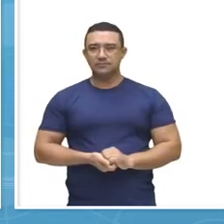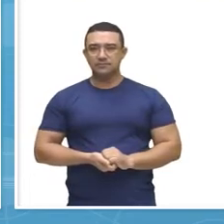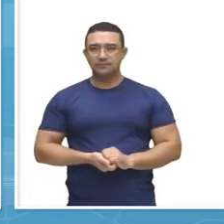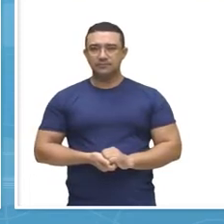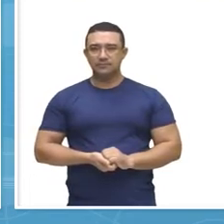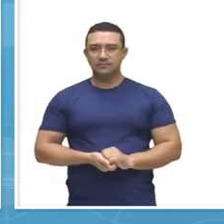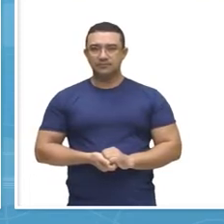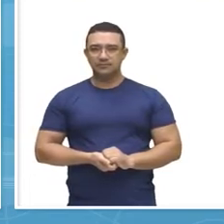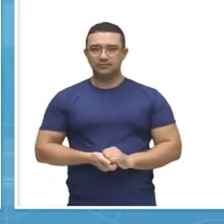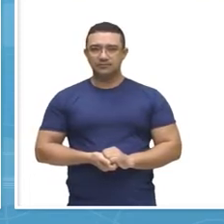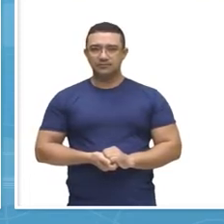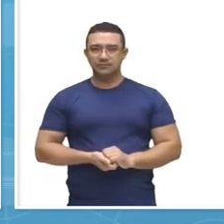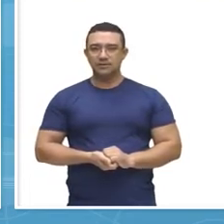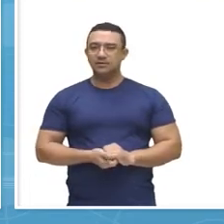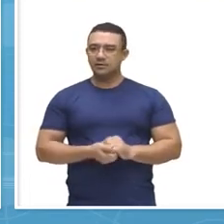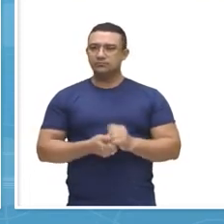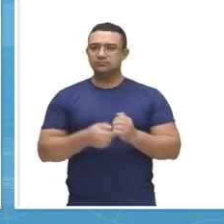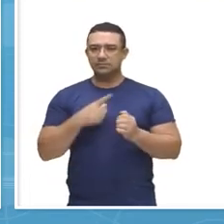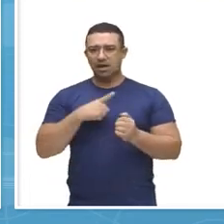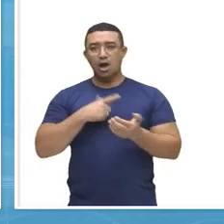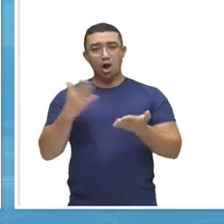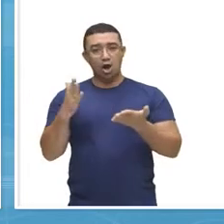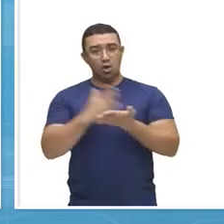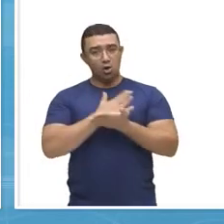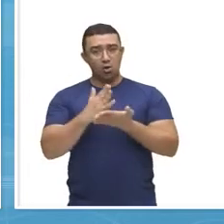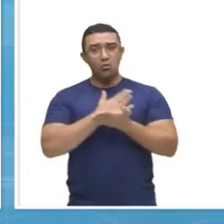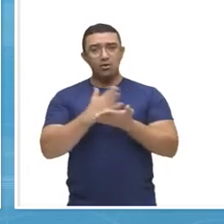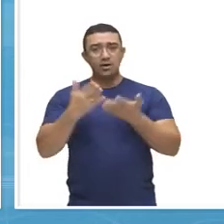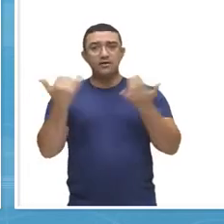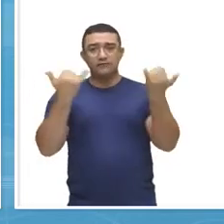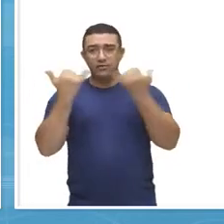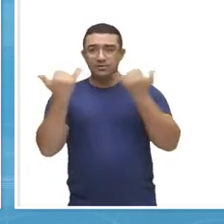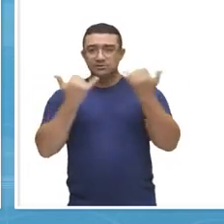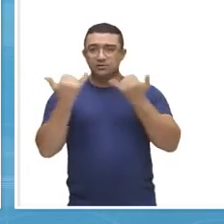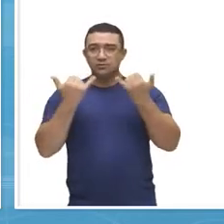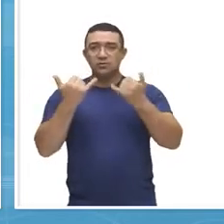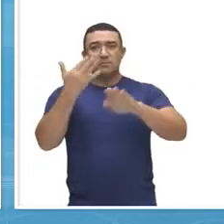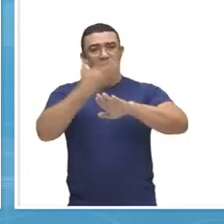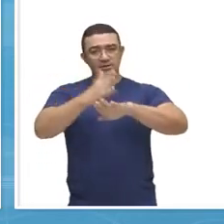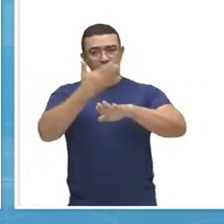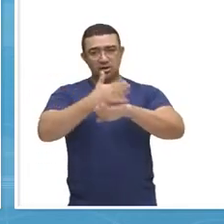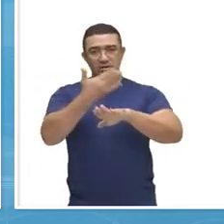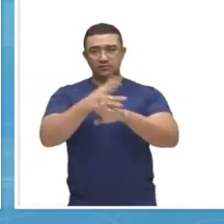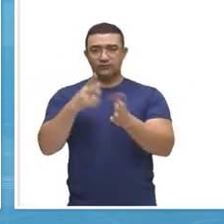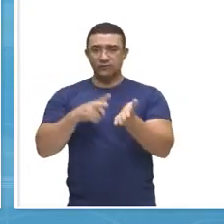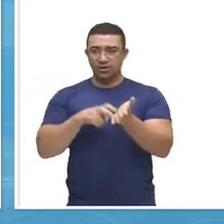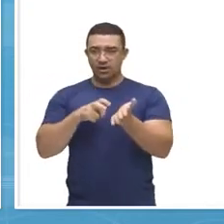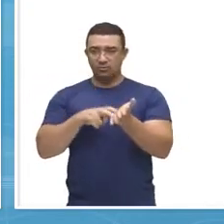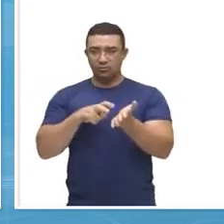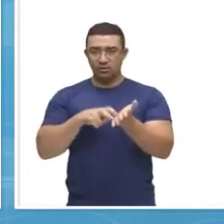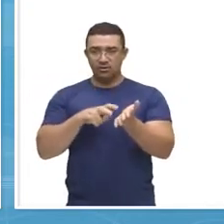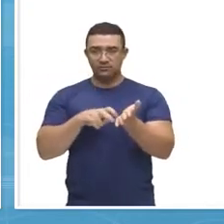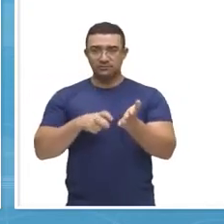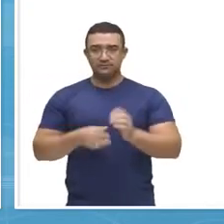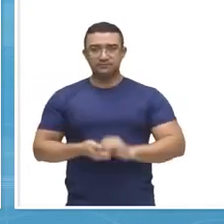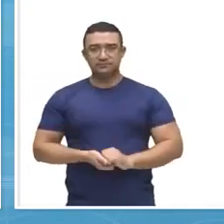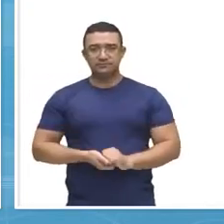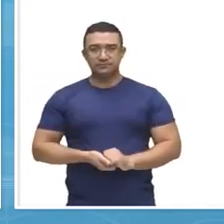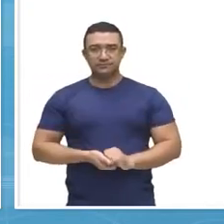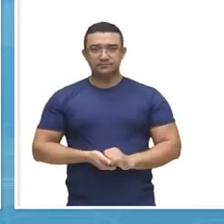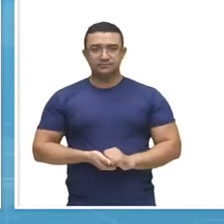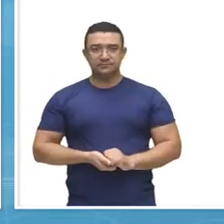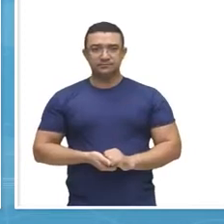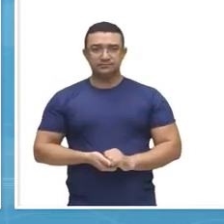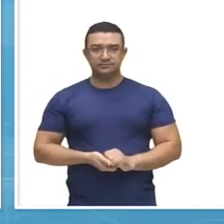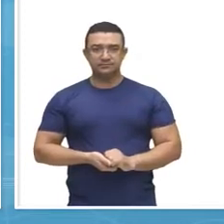essas informações que estavam presentes ali no VT que vocês acabaram de ver. Olha só, practice vocabulary, praticando então o vocabulário, nós